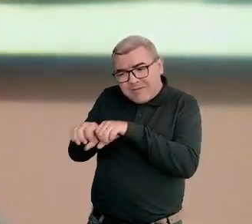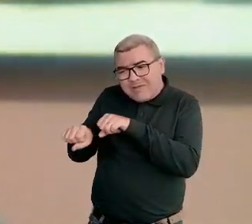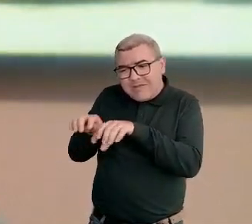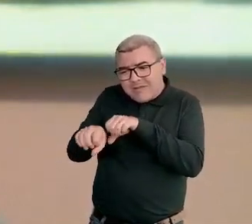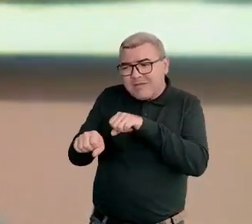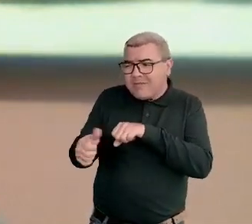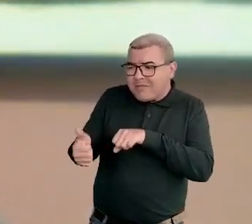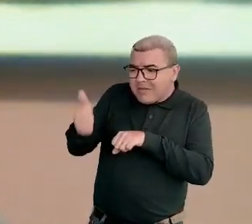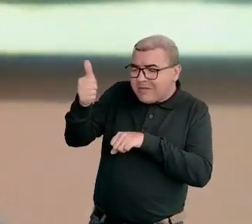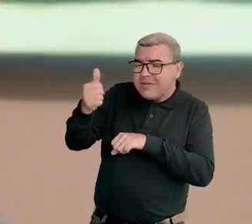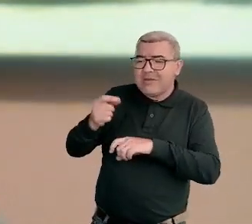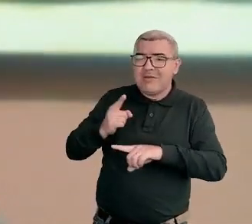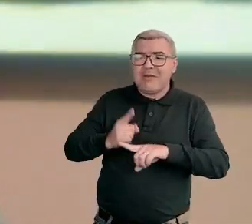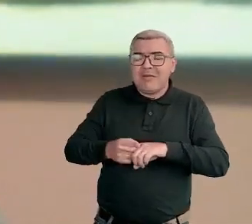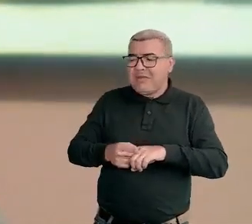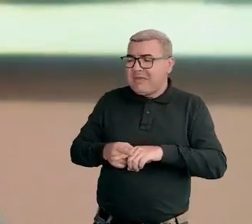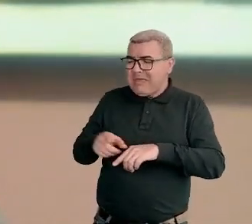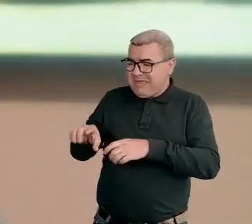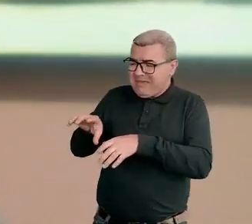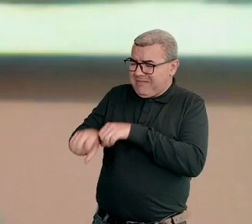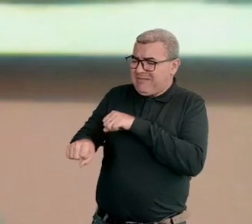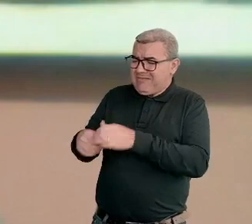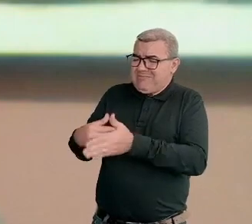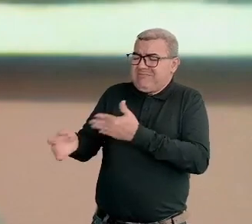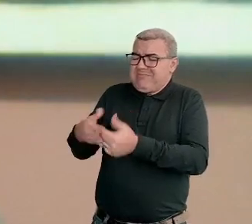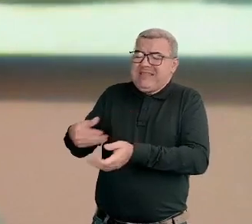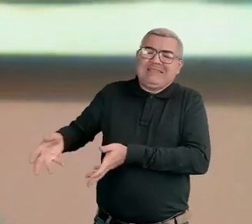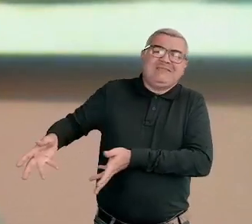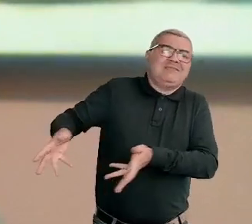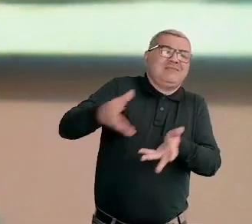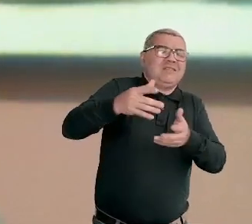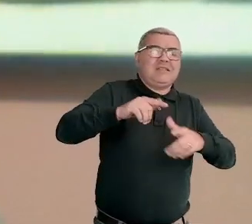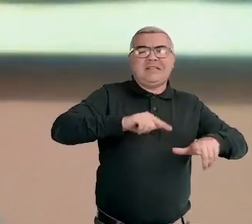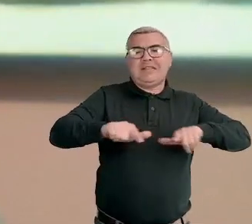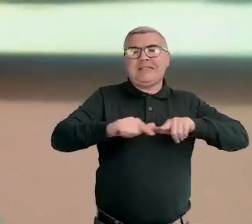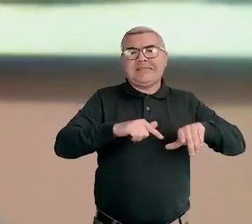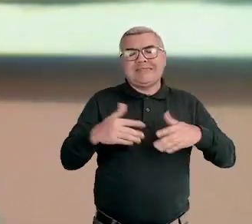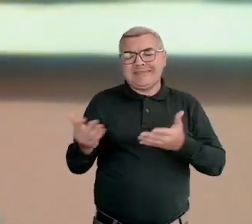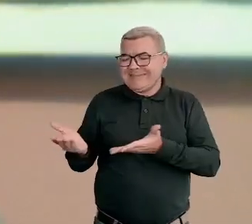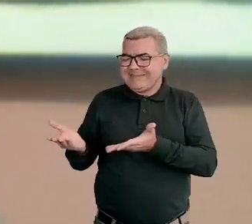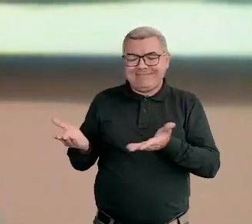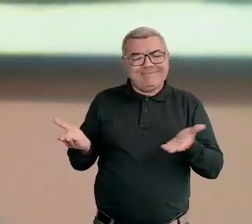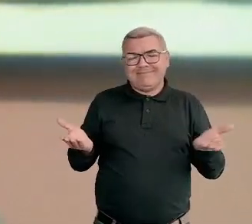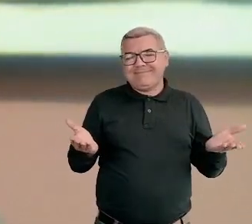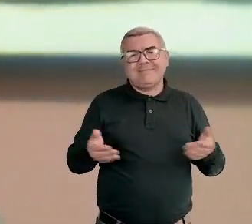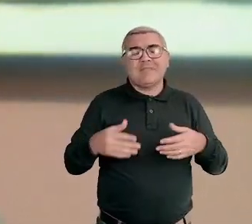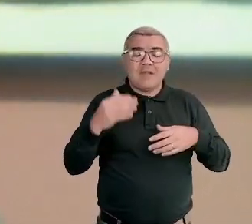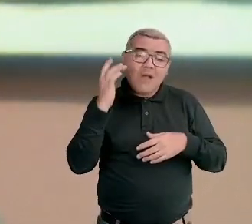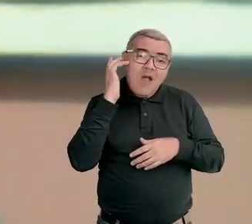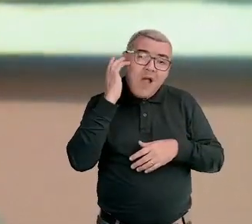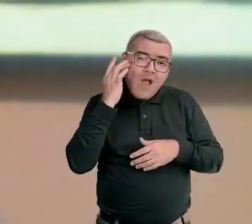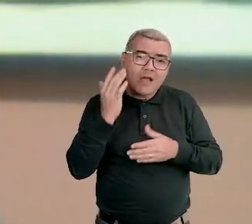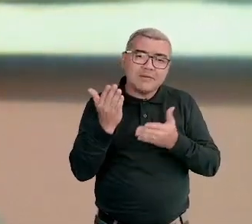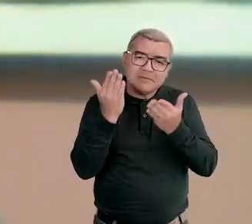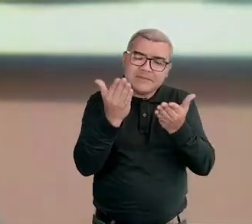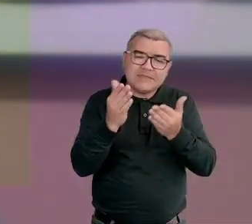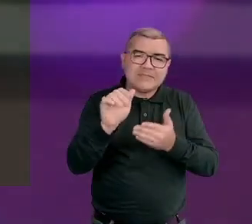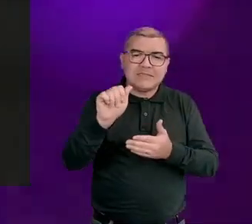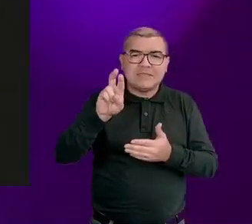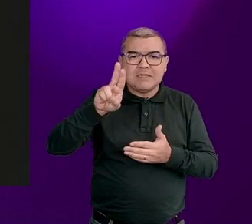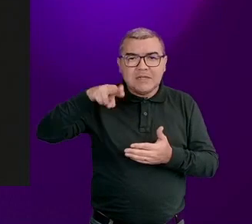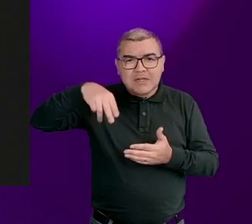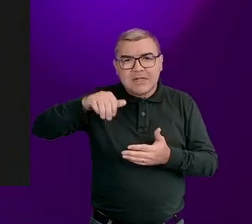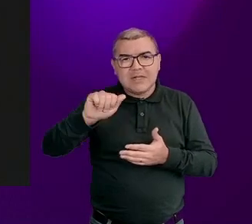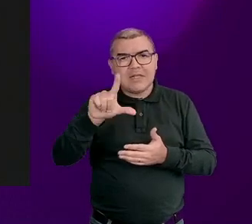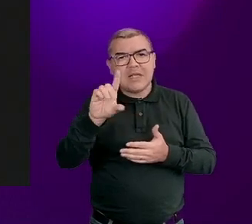profissionais que são jogados no mercado assim tão desprotegidos, né? Então, eu acho que agradeço ao Arnaldo